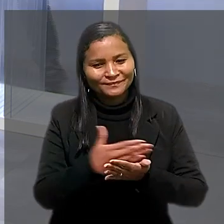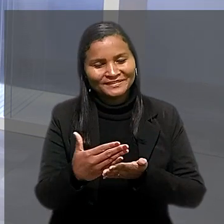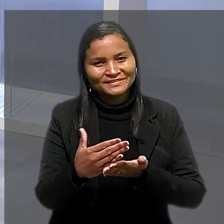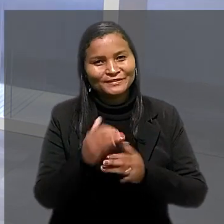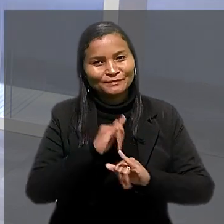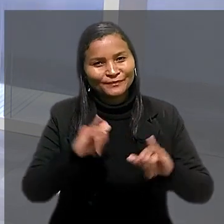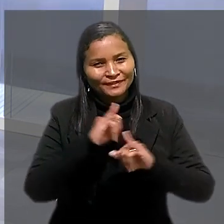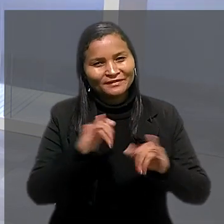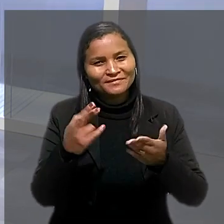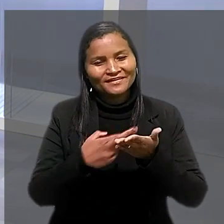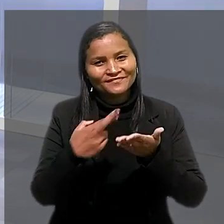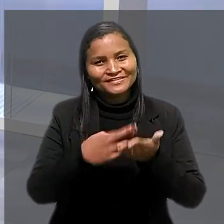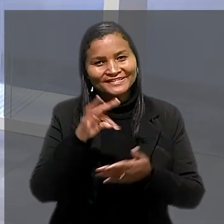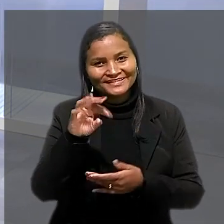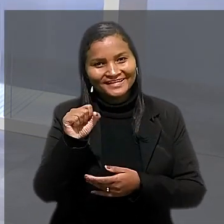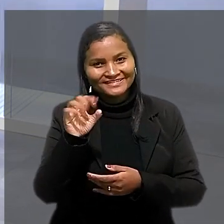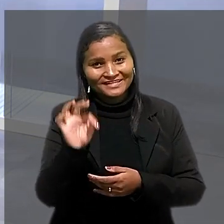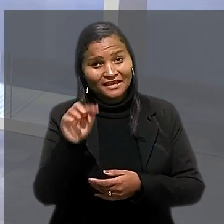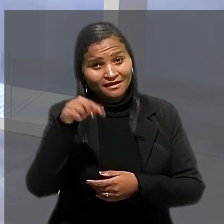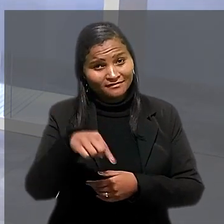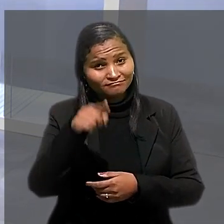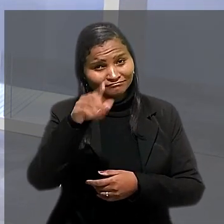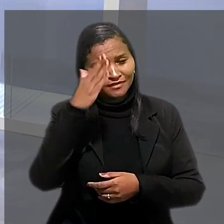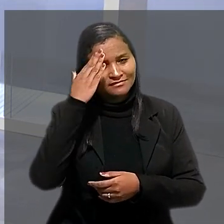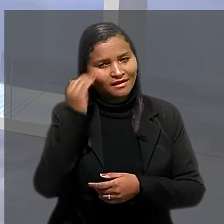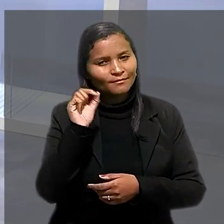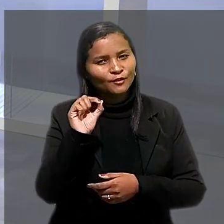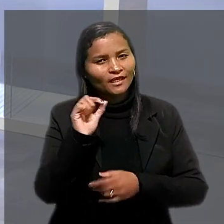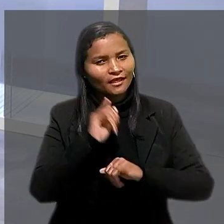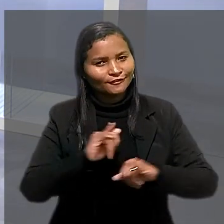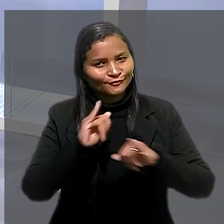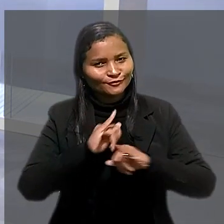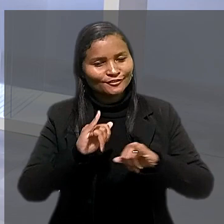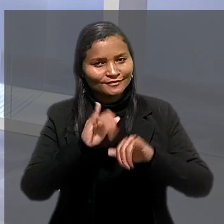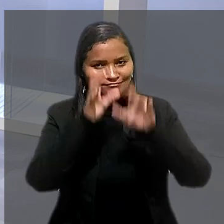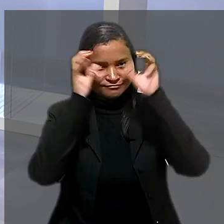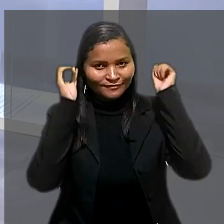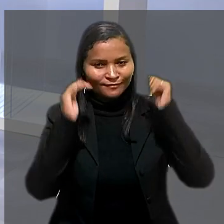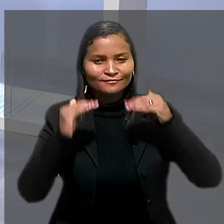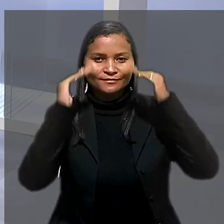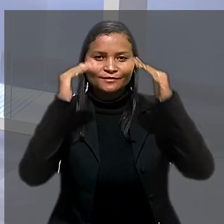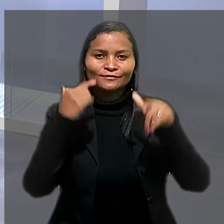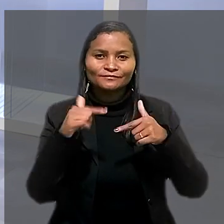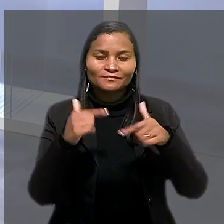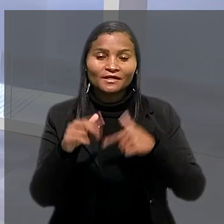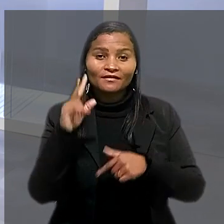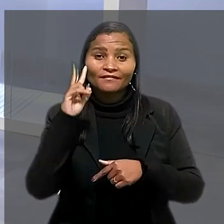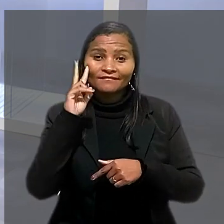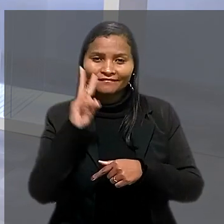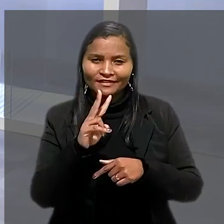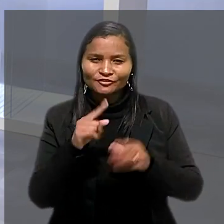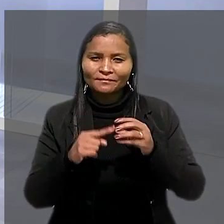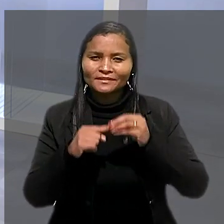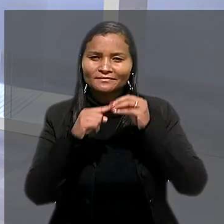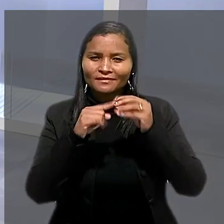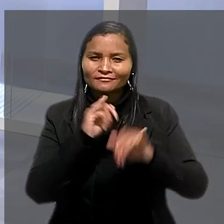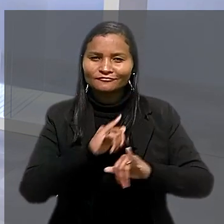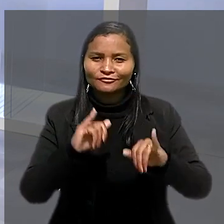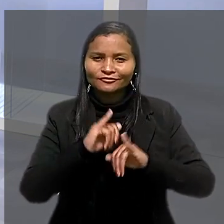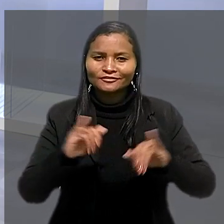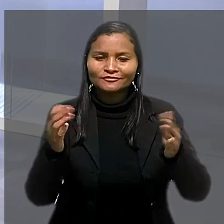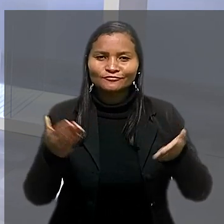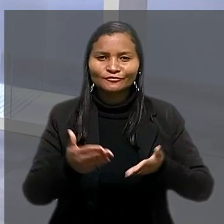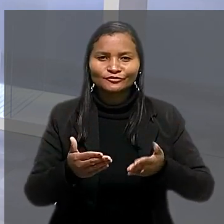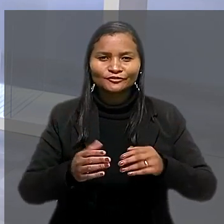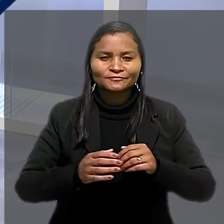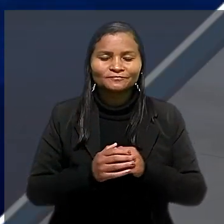Olá, está começando o programa Revista TST, aqui você fica por dentro do que é notícia no Tribunal Superior do Trabalho. Veja os destaques desta